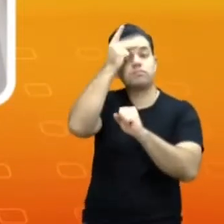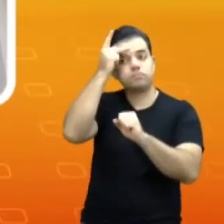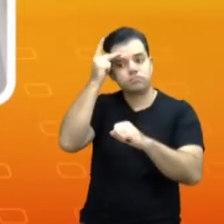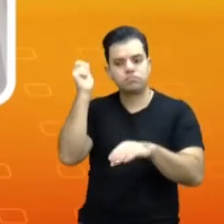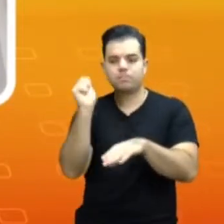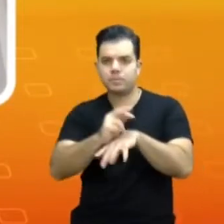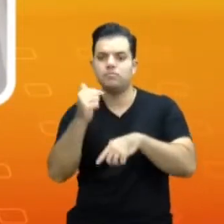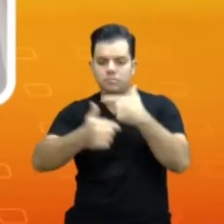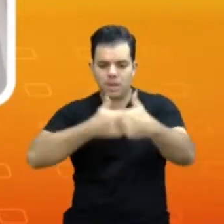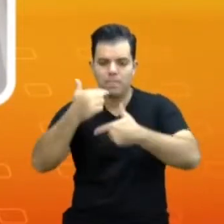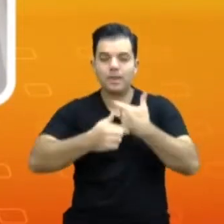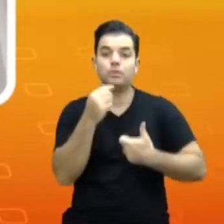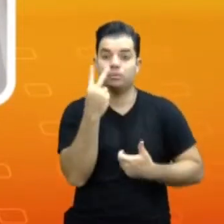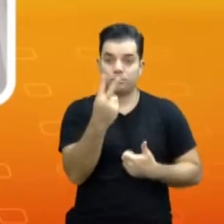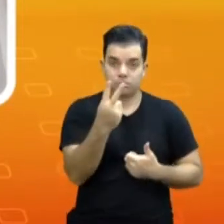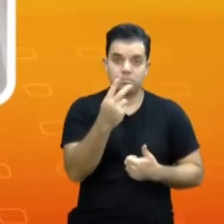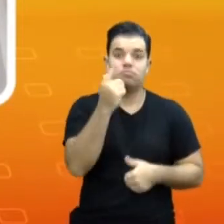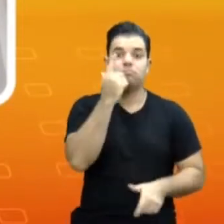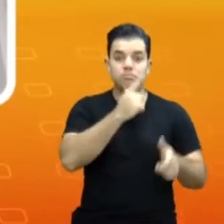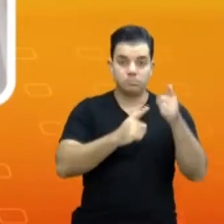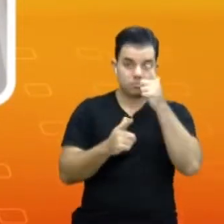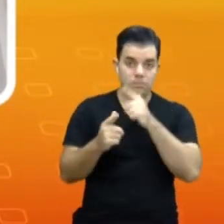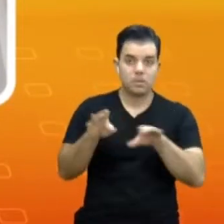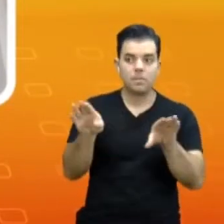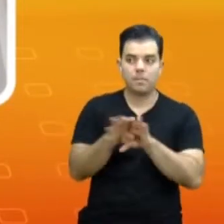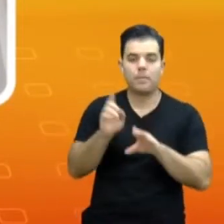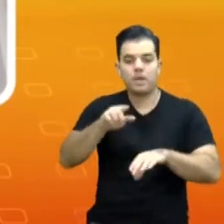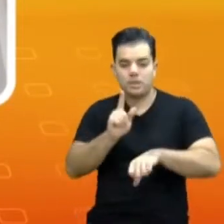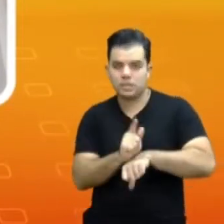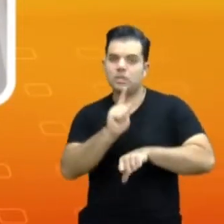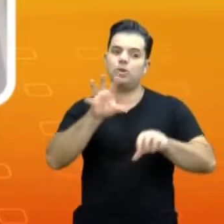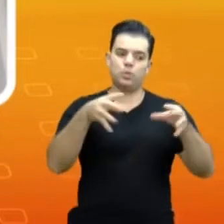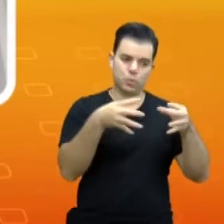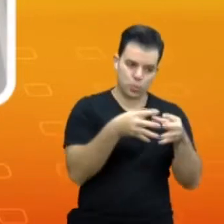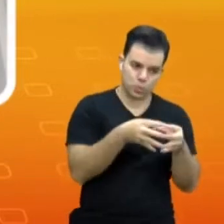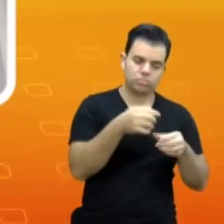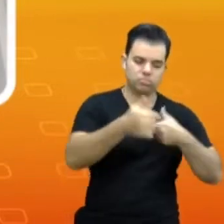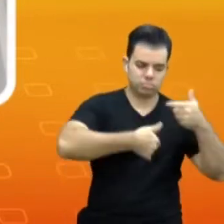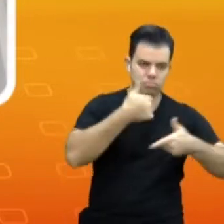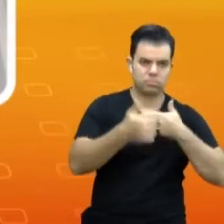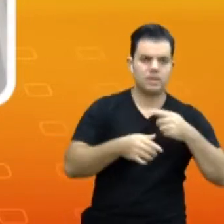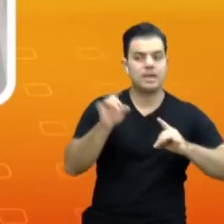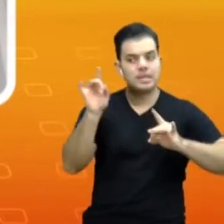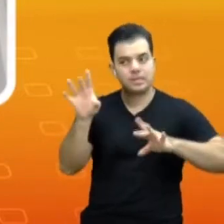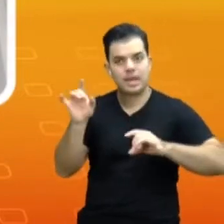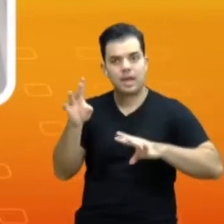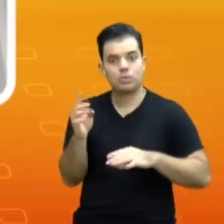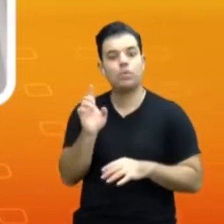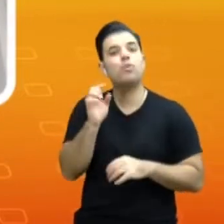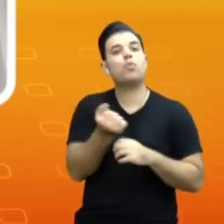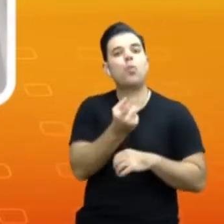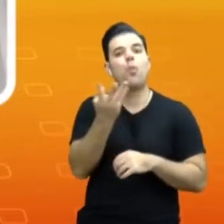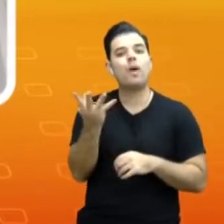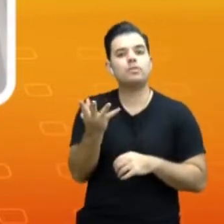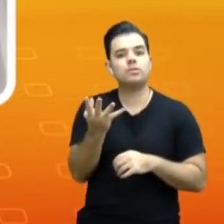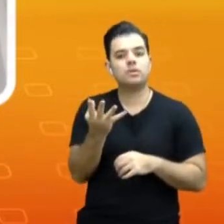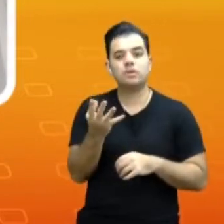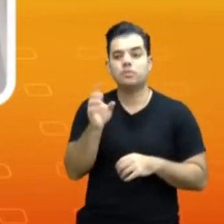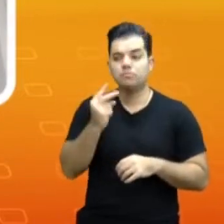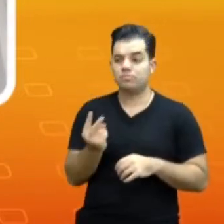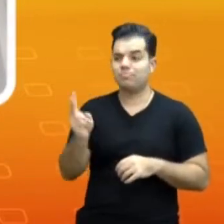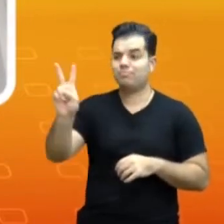essas contratações. A gente fez isso numa gestão de equipe por lá. Então, técnicos, a gente mandou